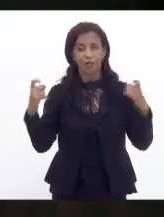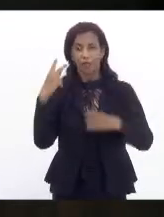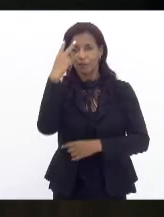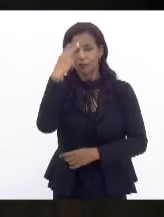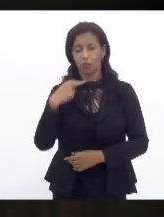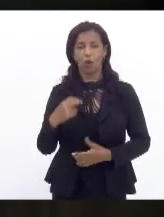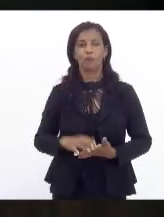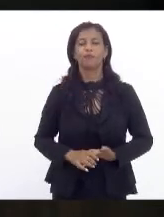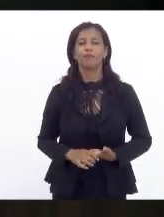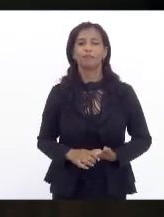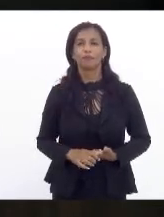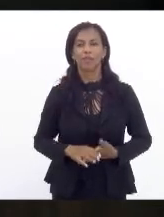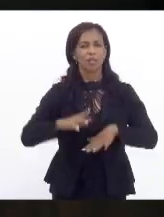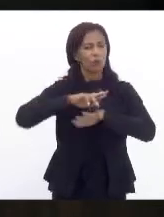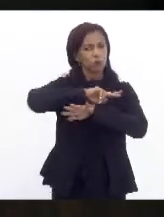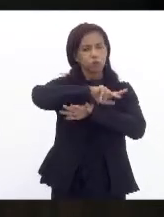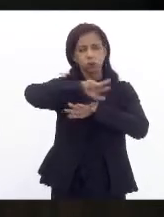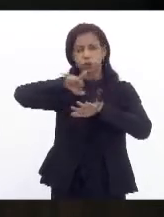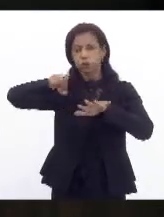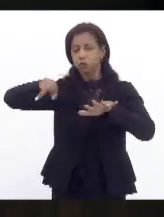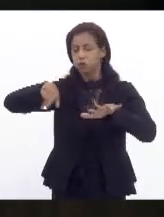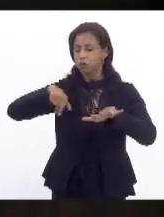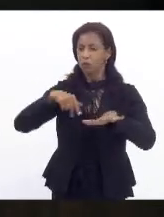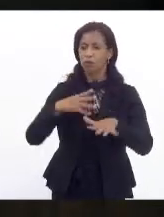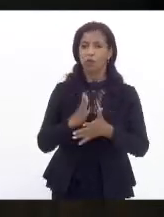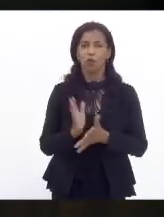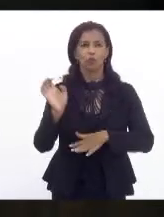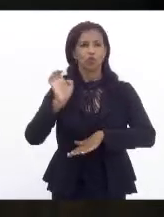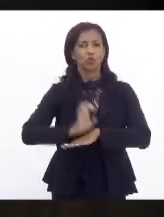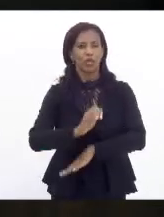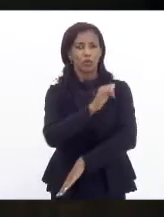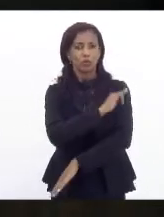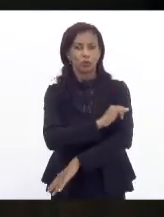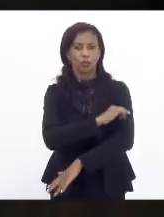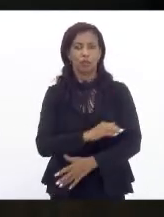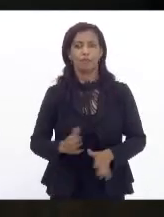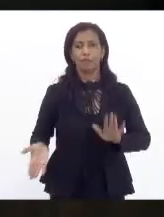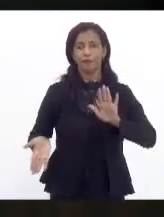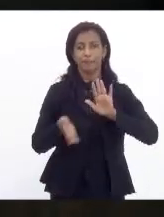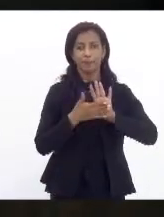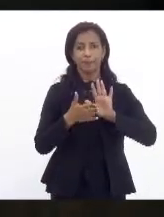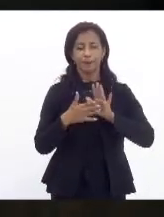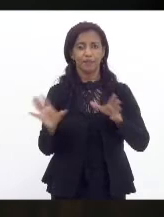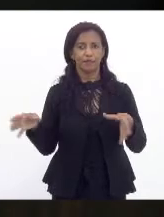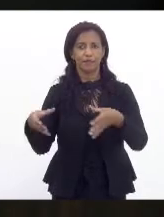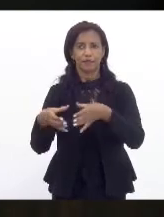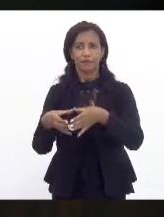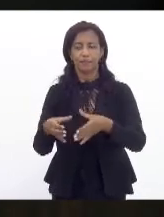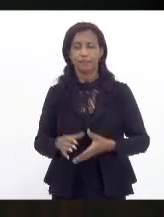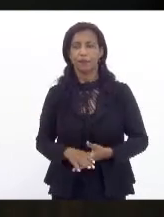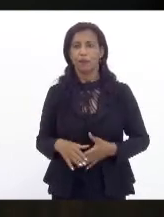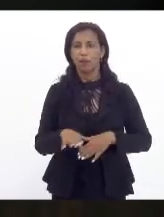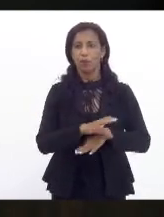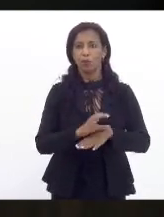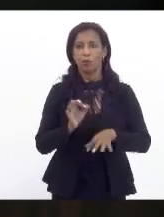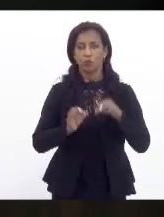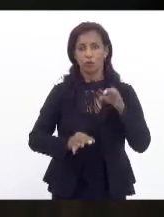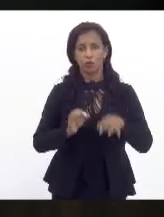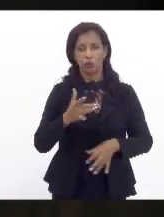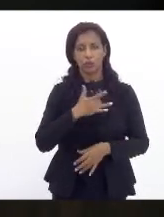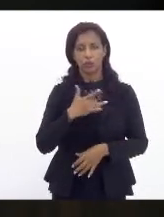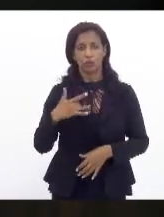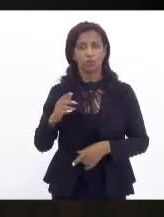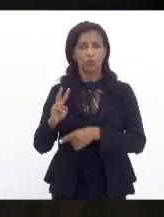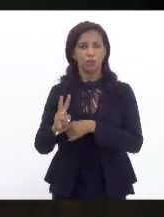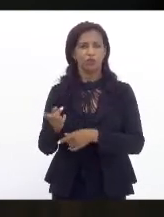altas habilidade de superdotação no Estado do Rio de Janeiro, pendente de pareceres das comissões Constituição, Justiça, de Saúde, Defesa